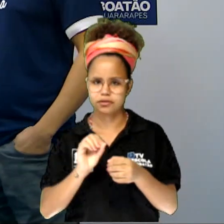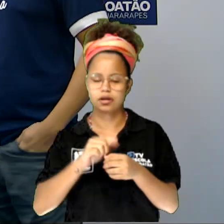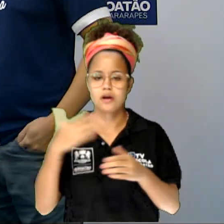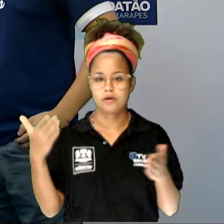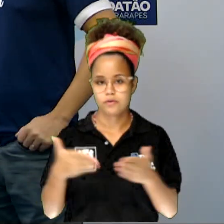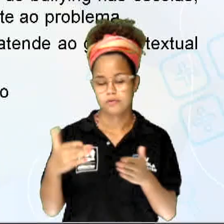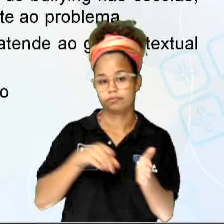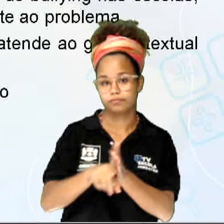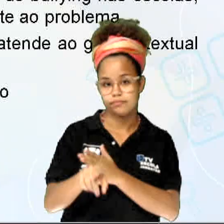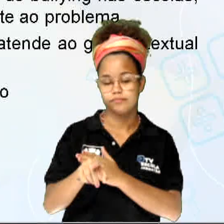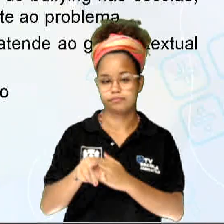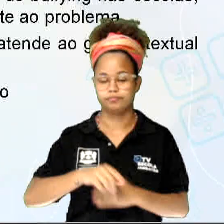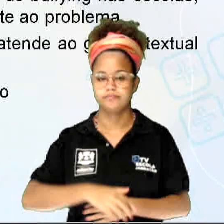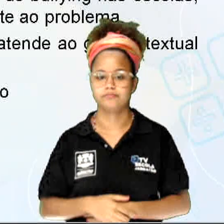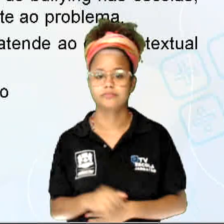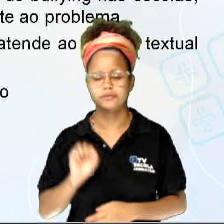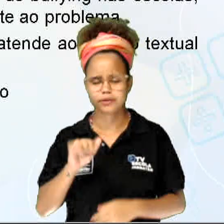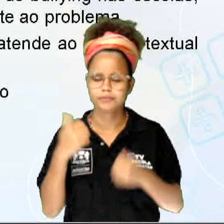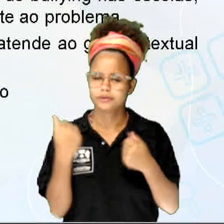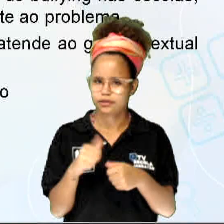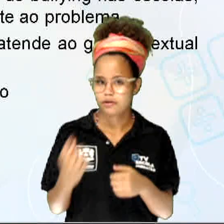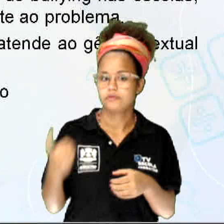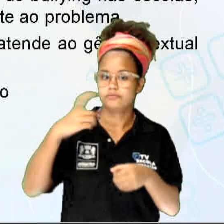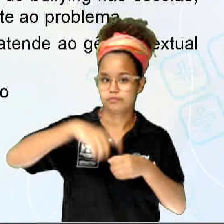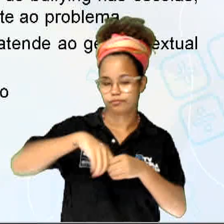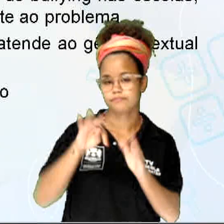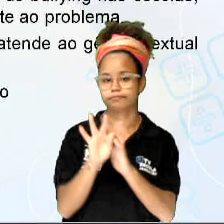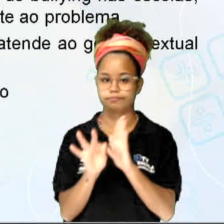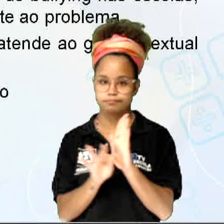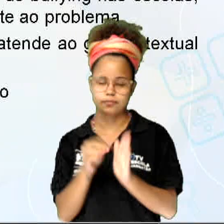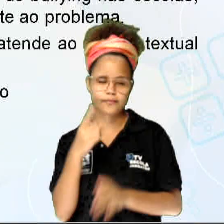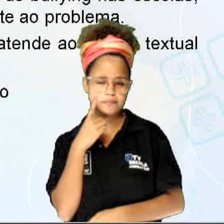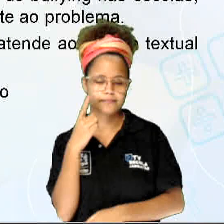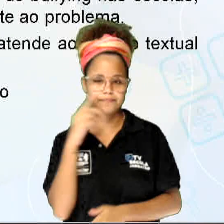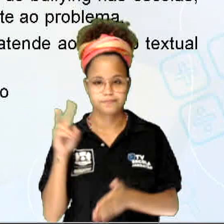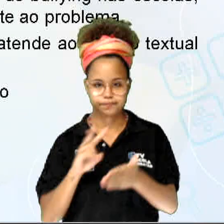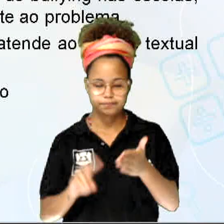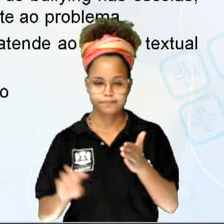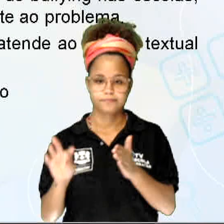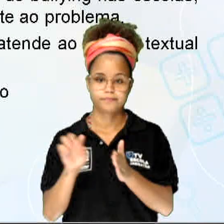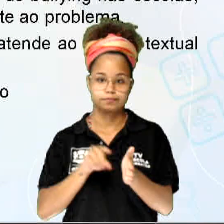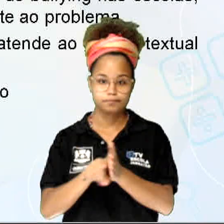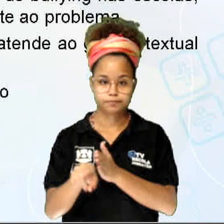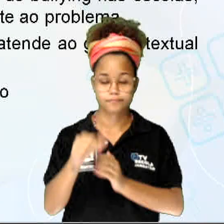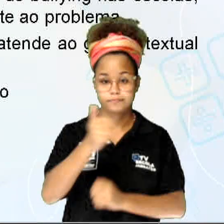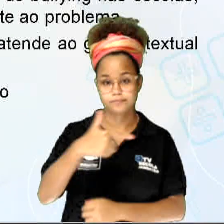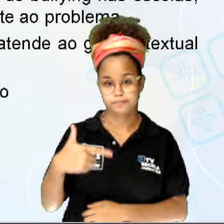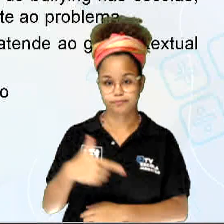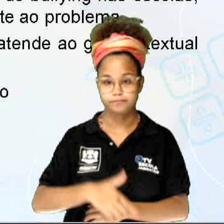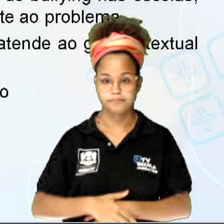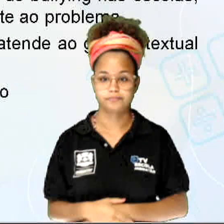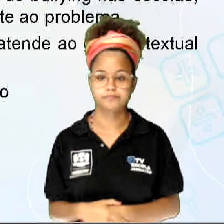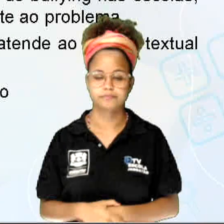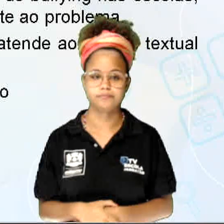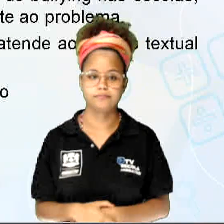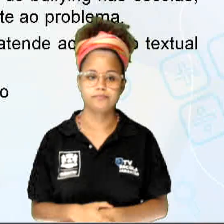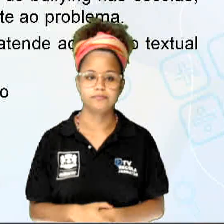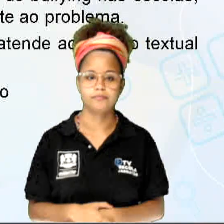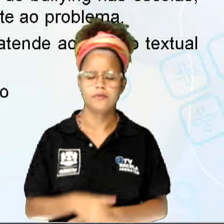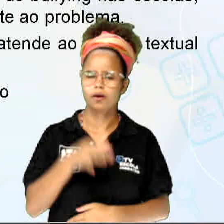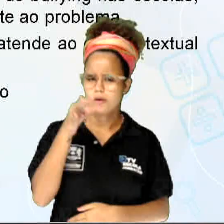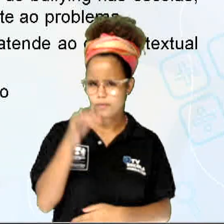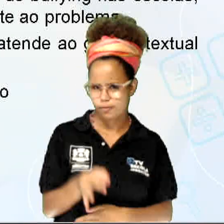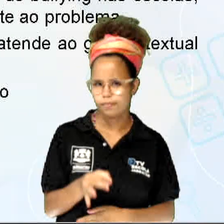à questão. Se for necessário, voltaremos ao texto. Olha a leitura da questão aí na tela, questão número 12. É